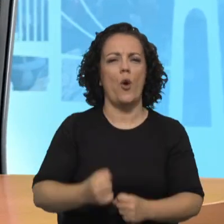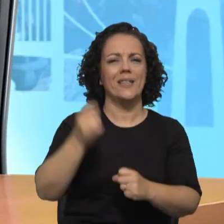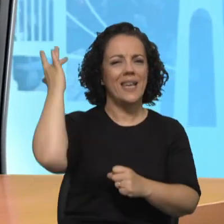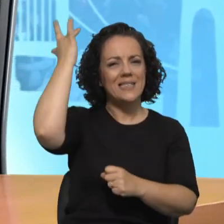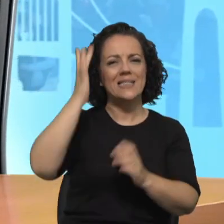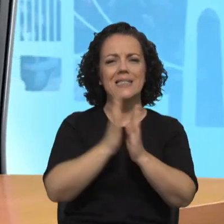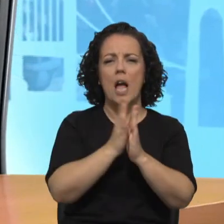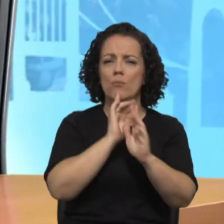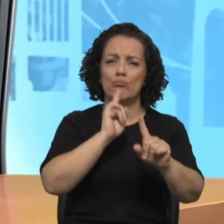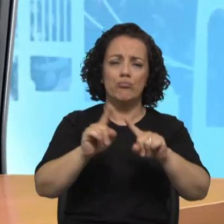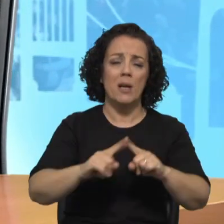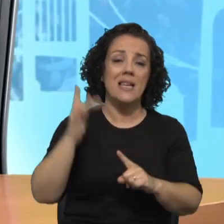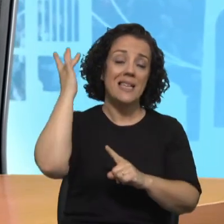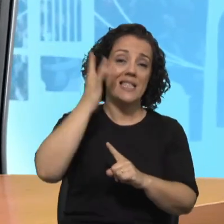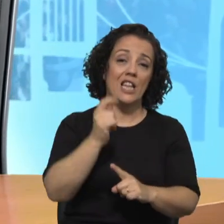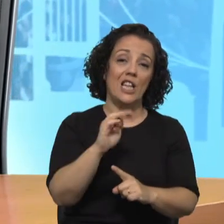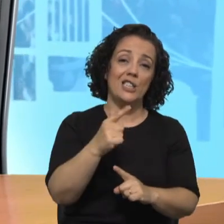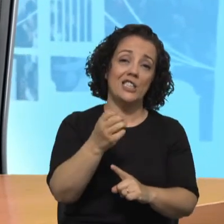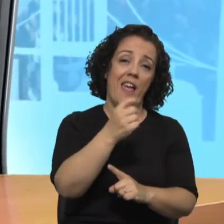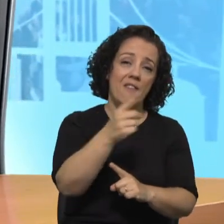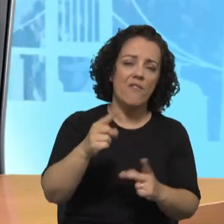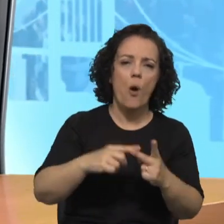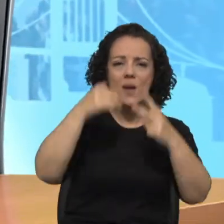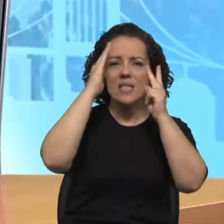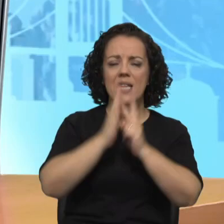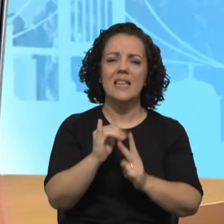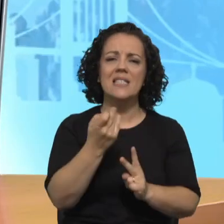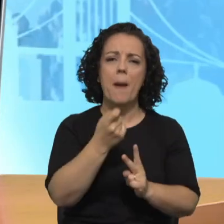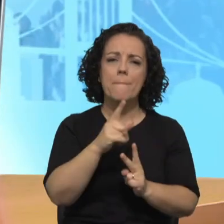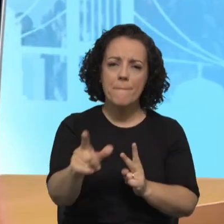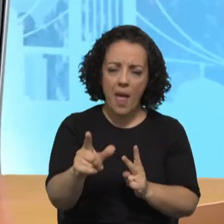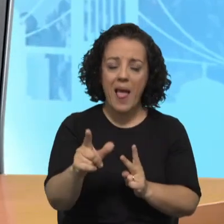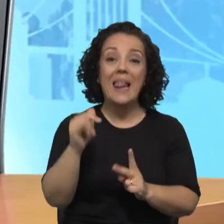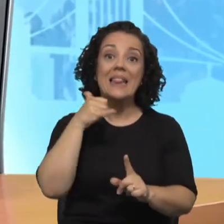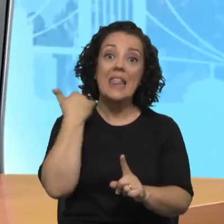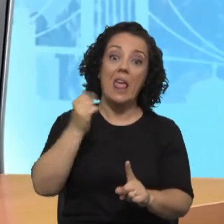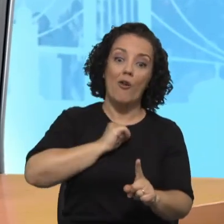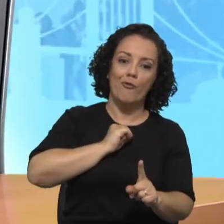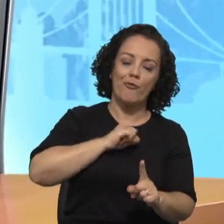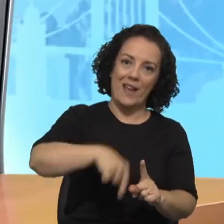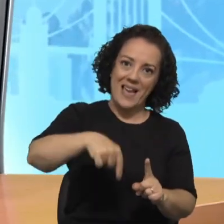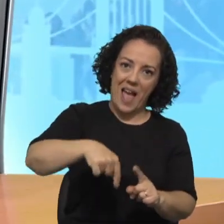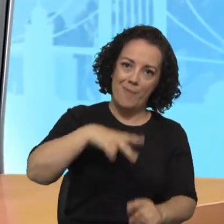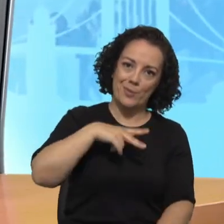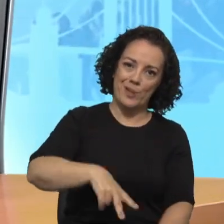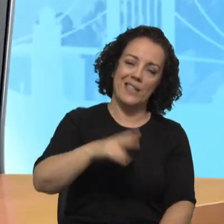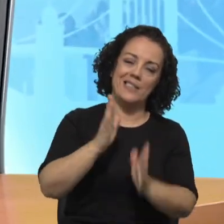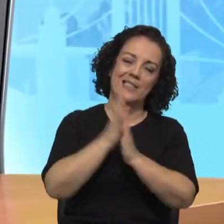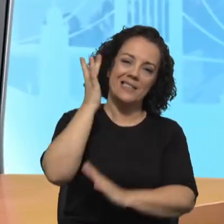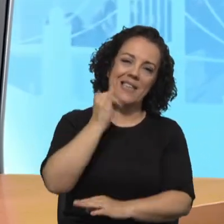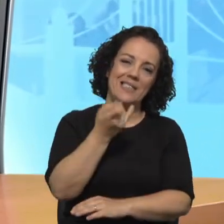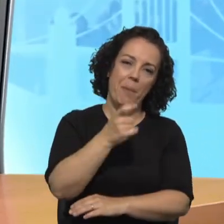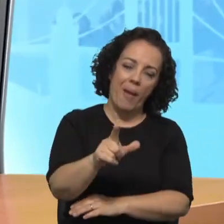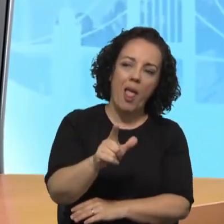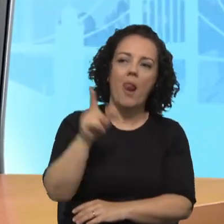são muitos santos, desde Santo Estevão, que é o fundador, mas a Santa Isabel da Hungria, que era a tia da nossa Santa Isabel, e que acolhia os mais necessitados,